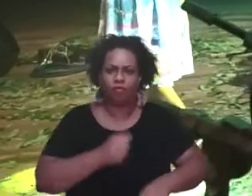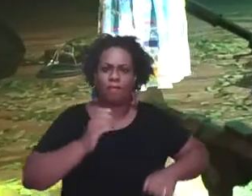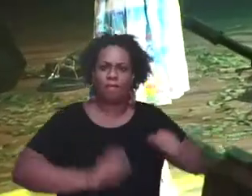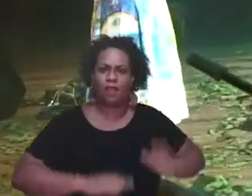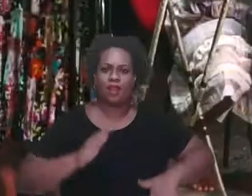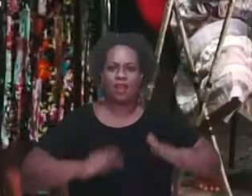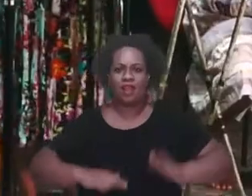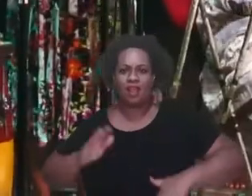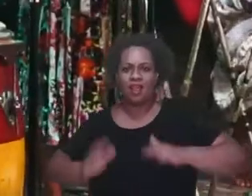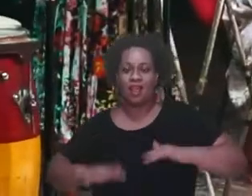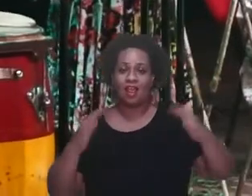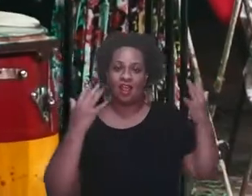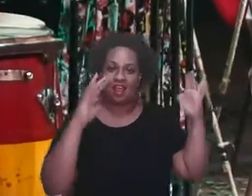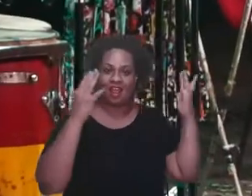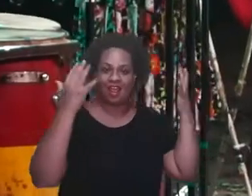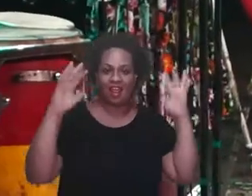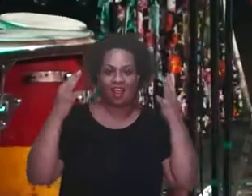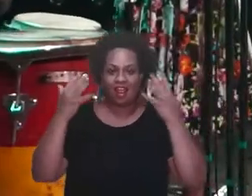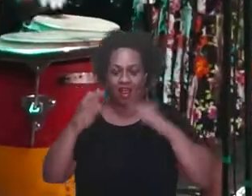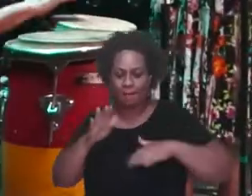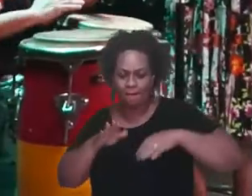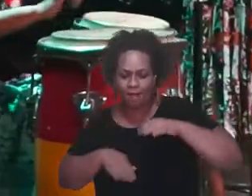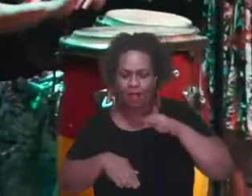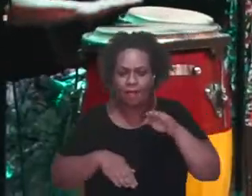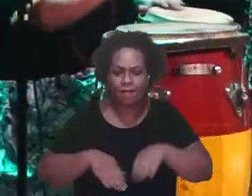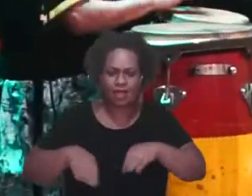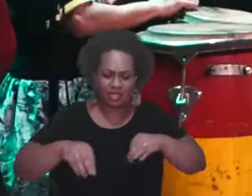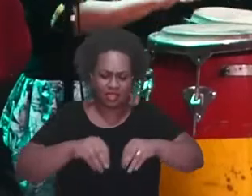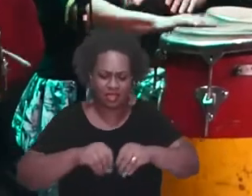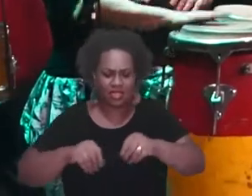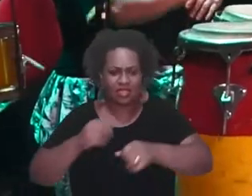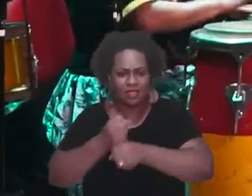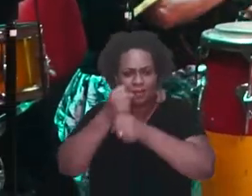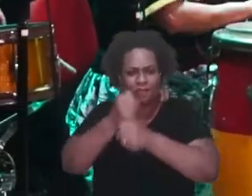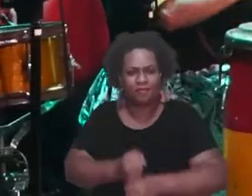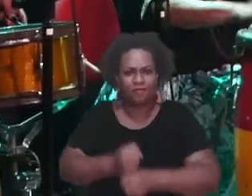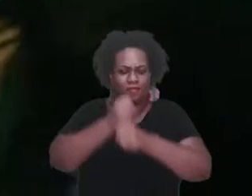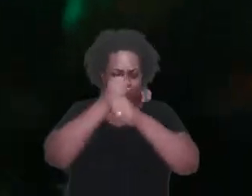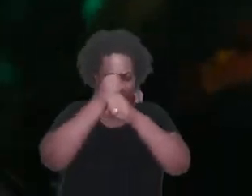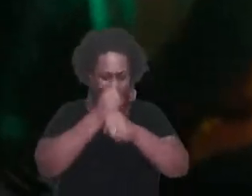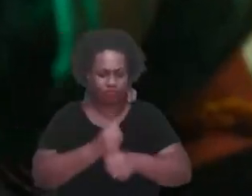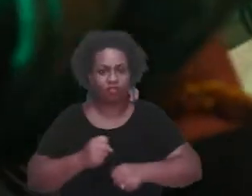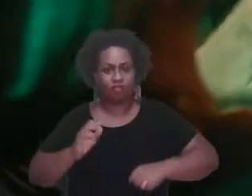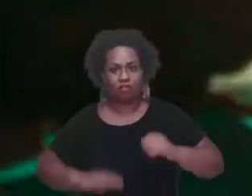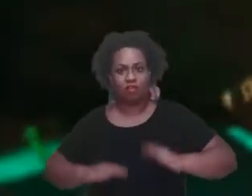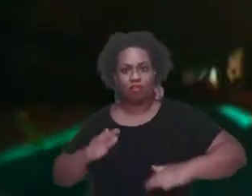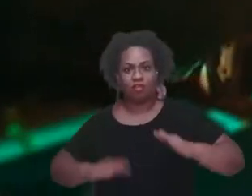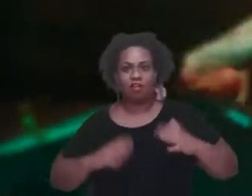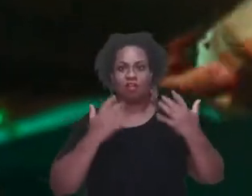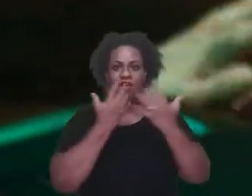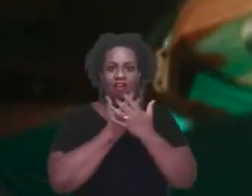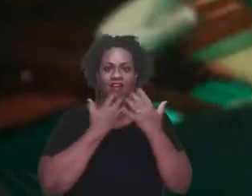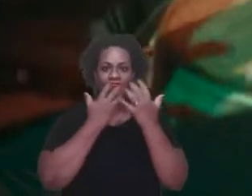resposta é na palma da mão sempre avisou avisou tempero segundo Pilão prontocor